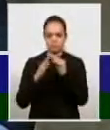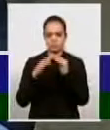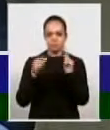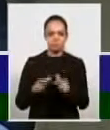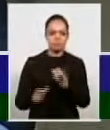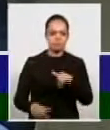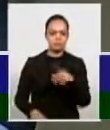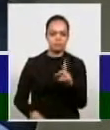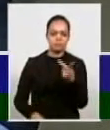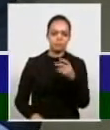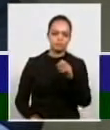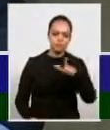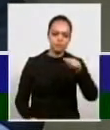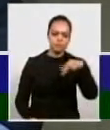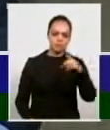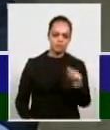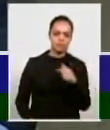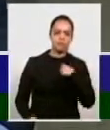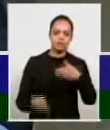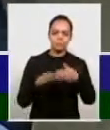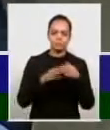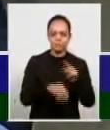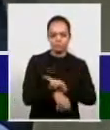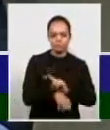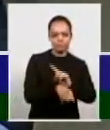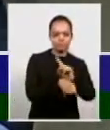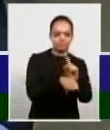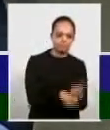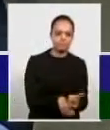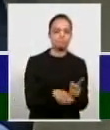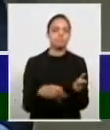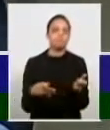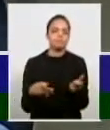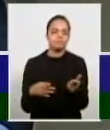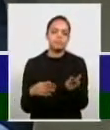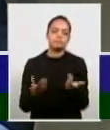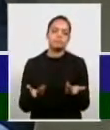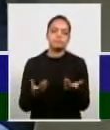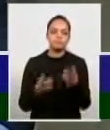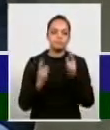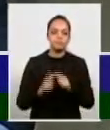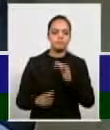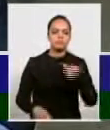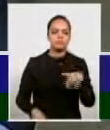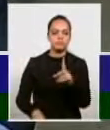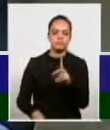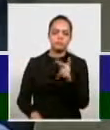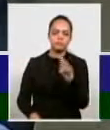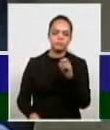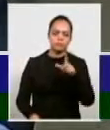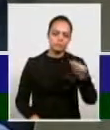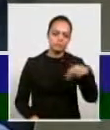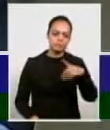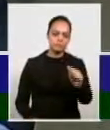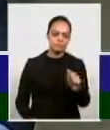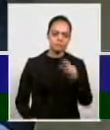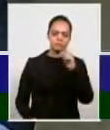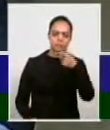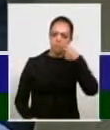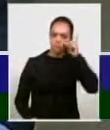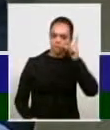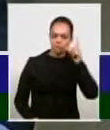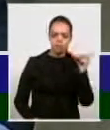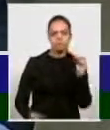Holanda, o qual pedia redutor de velocidades ali no Jardim Holanda, o qual ontem